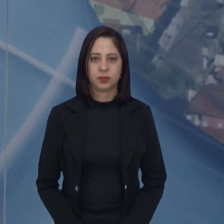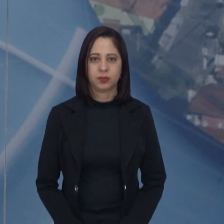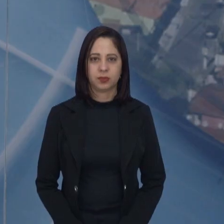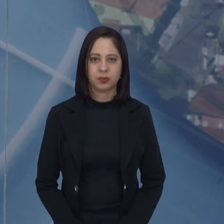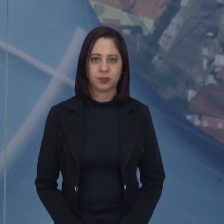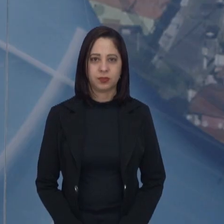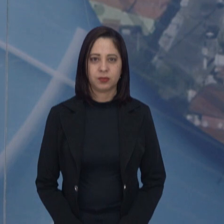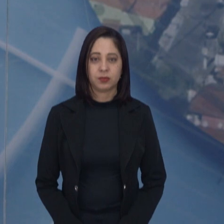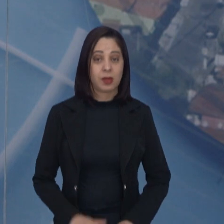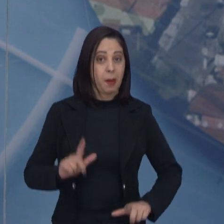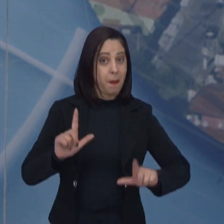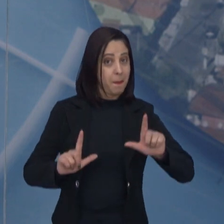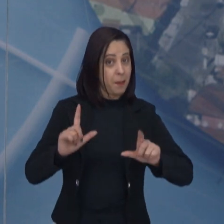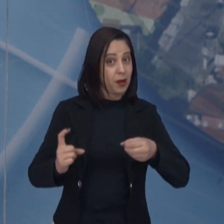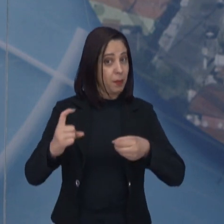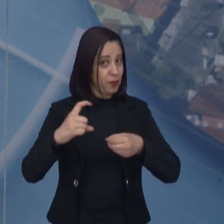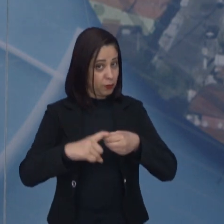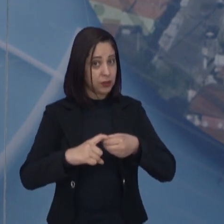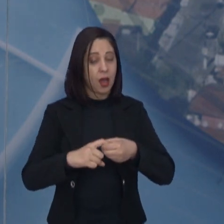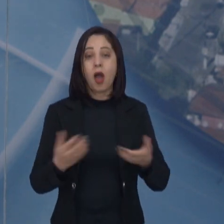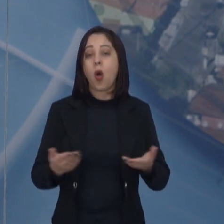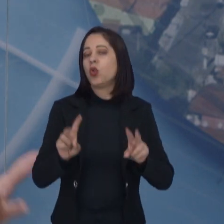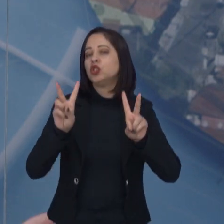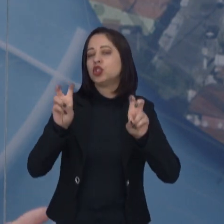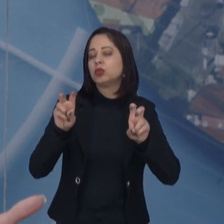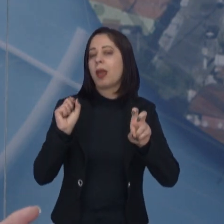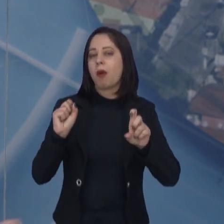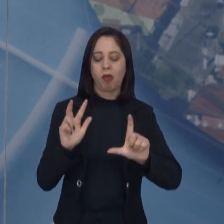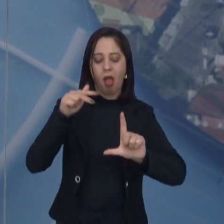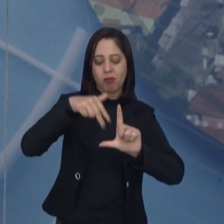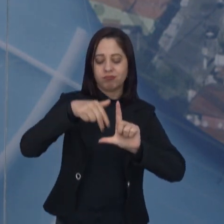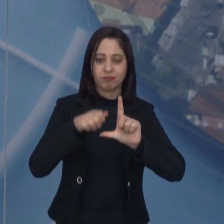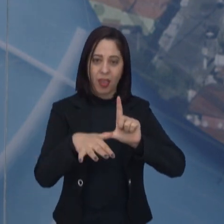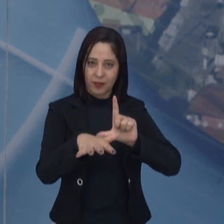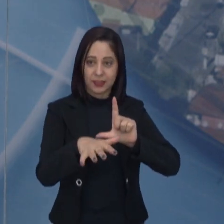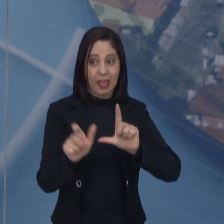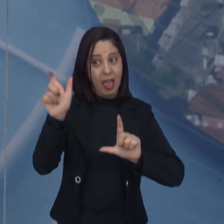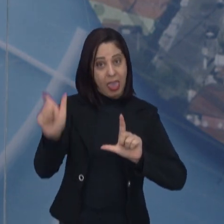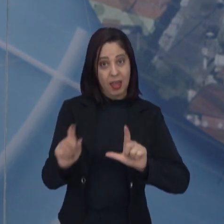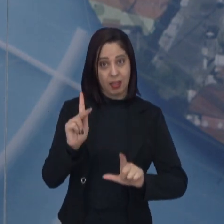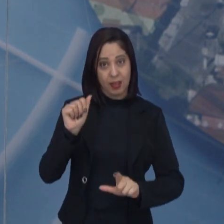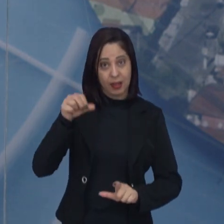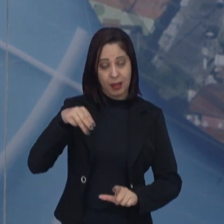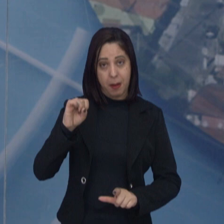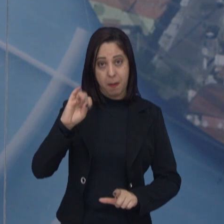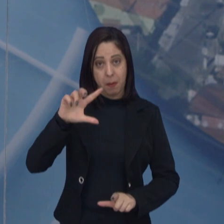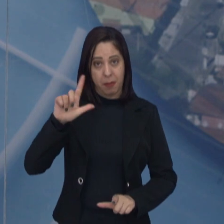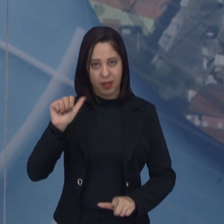De volta com Diálogos, hoje estamos falando sobre os influenciadores digitais e a Camila, que é jornalista e